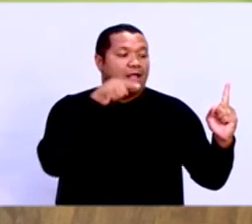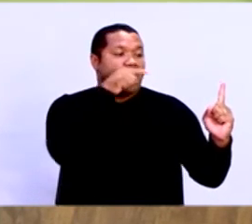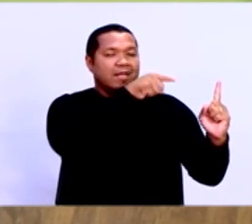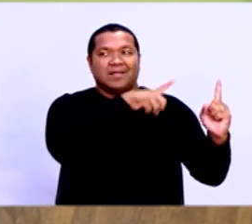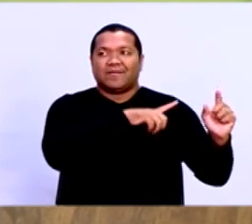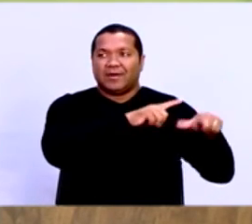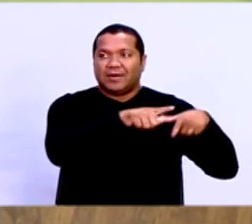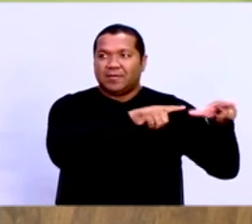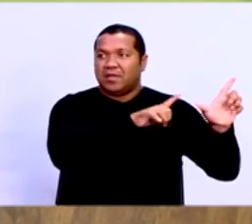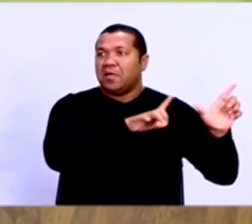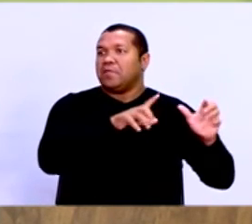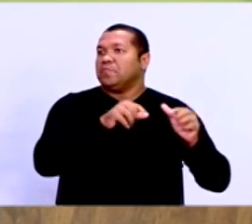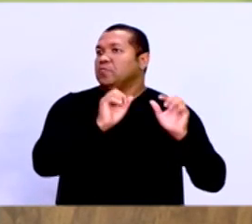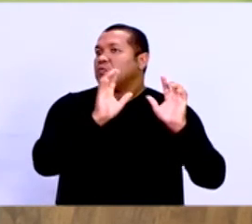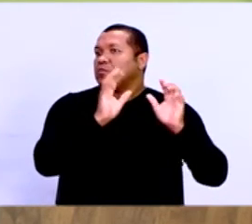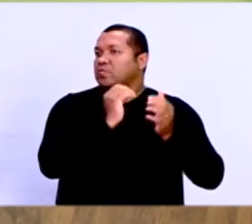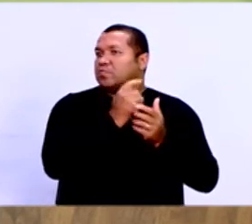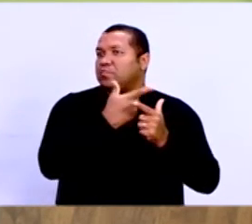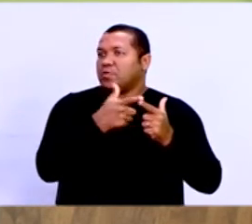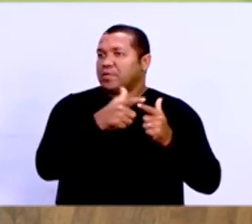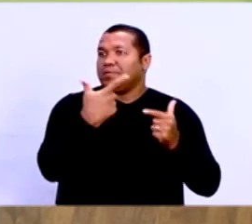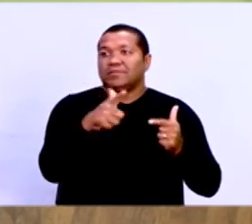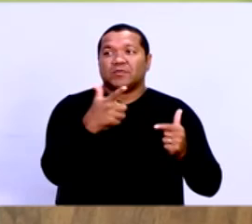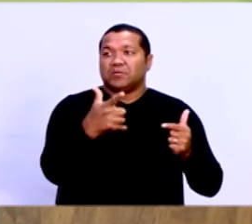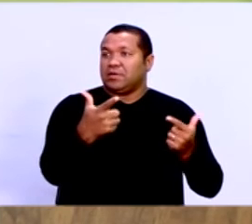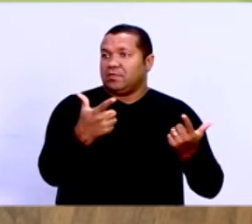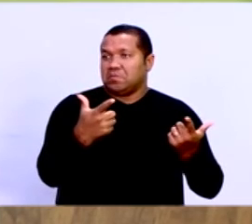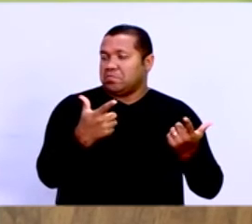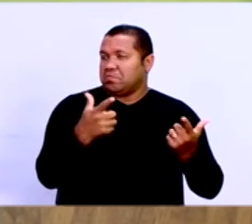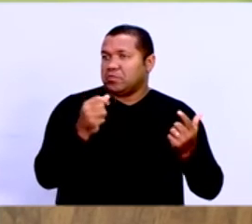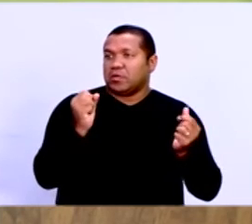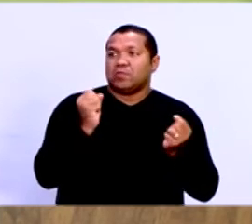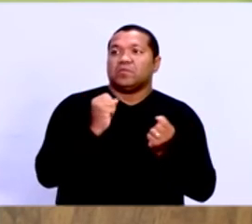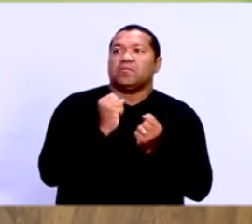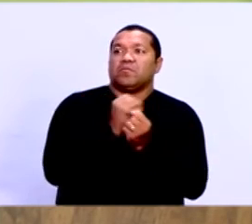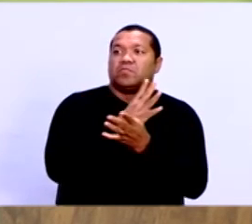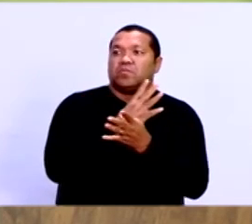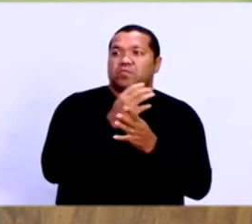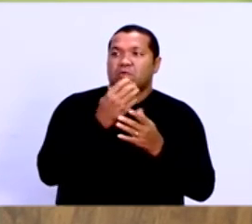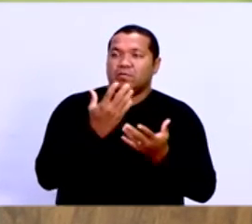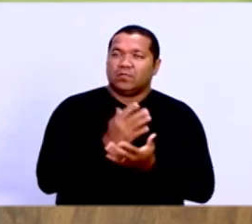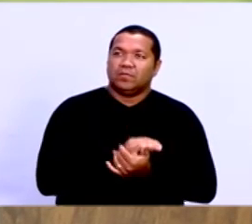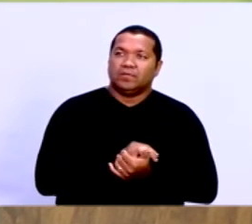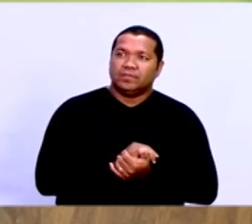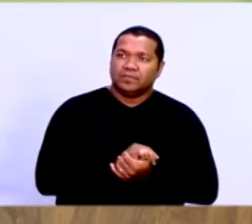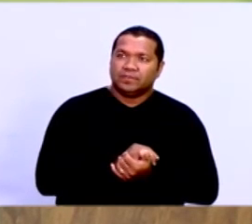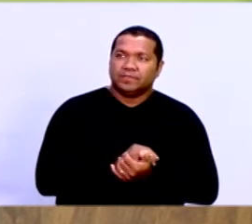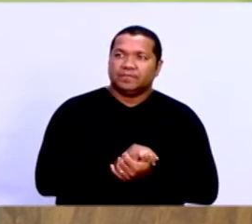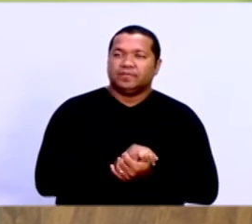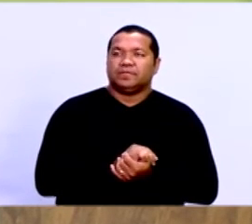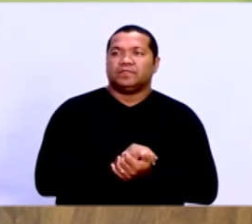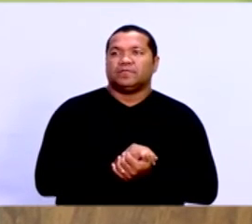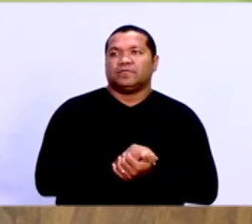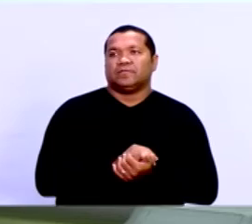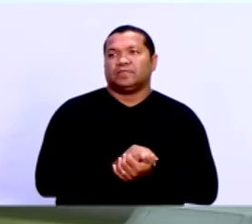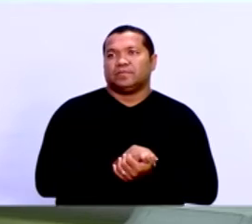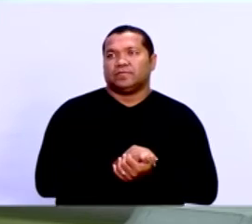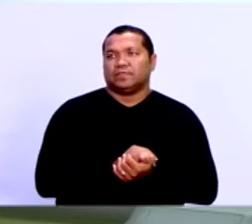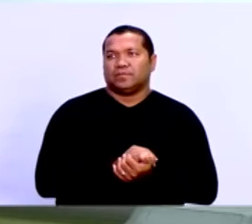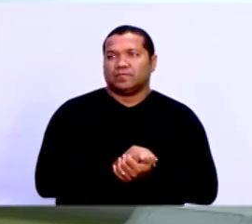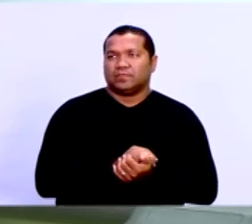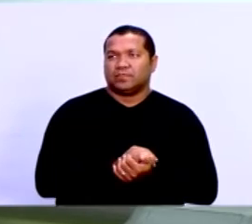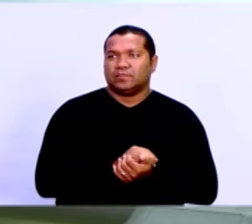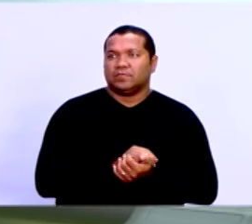tipo de problema e não tem que voltar no projeto para que a pessoa possa usar o sistema verdade